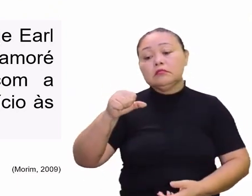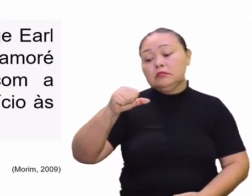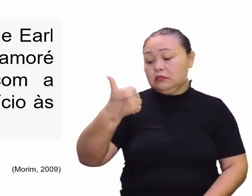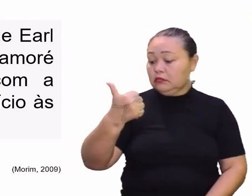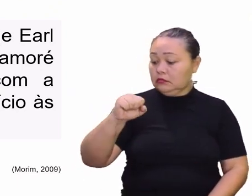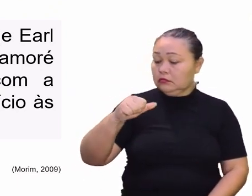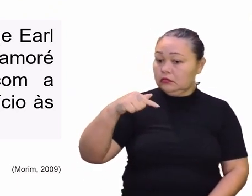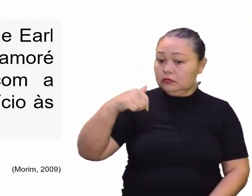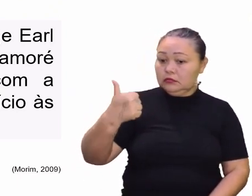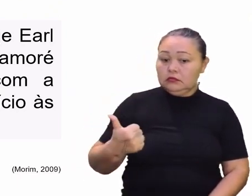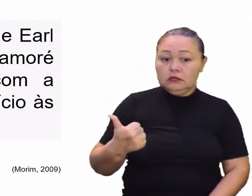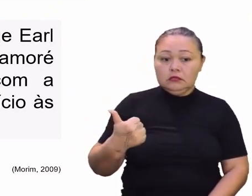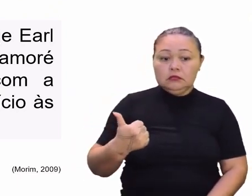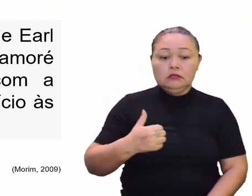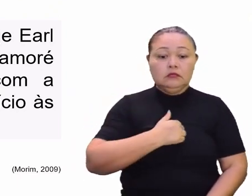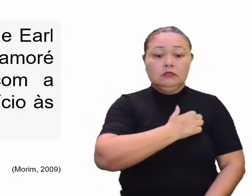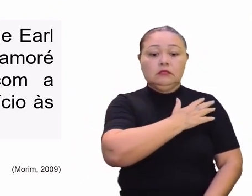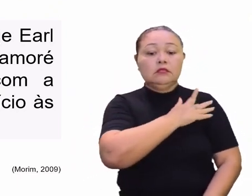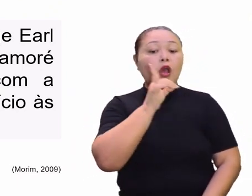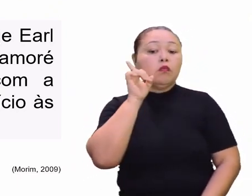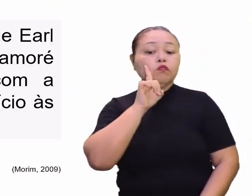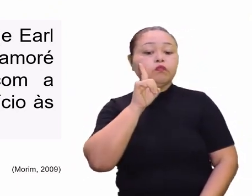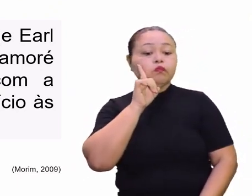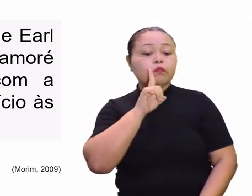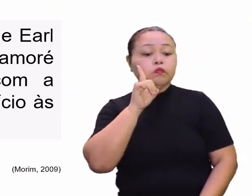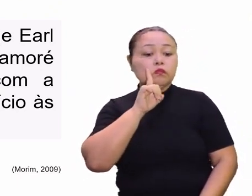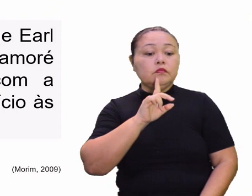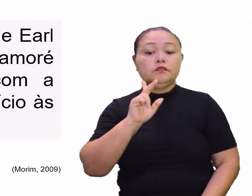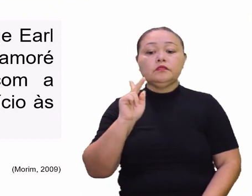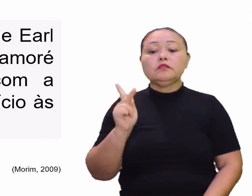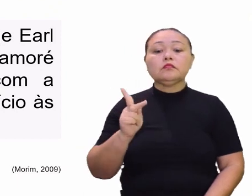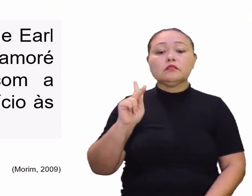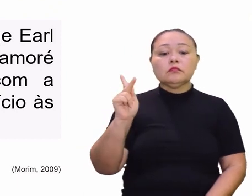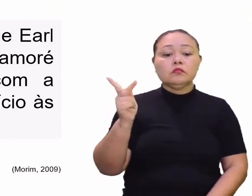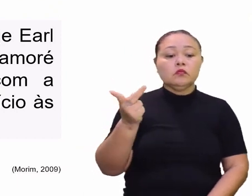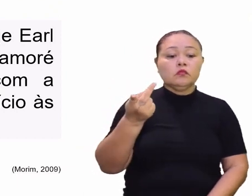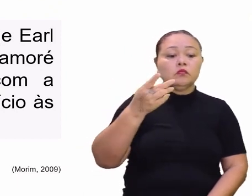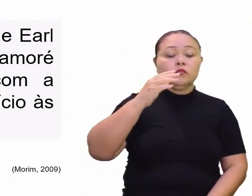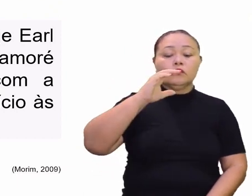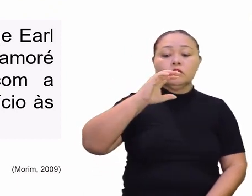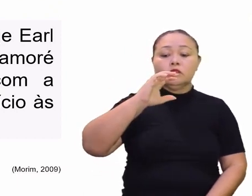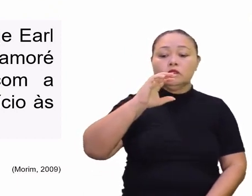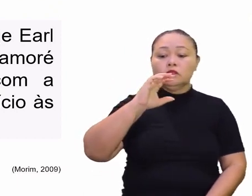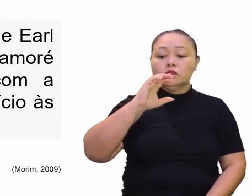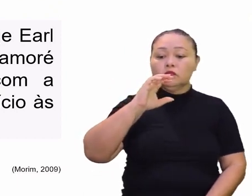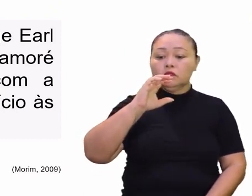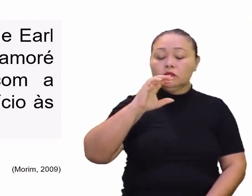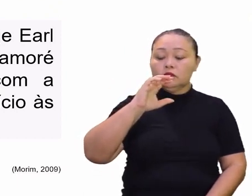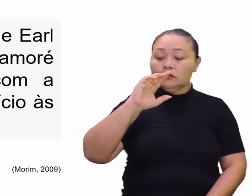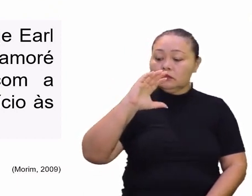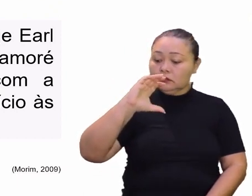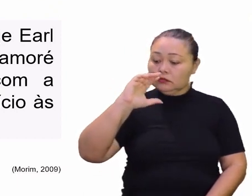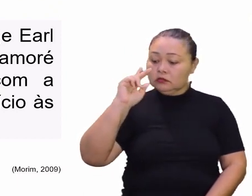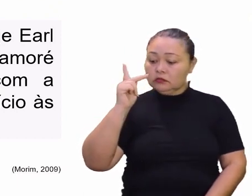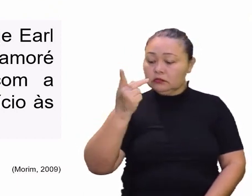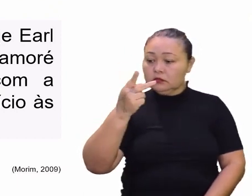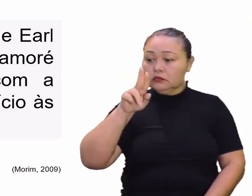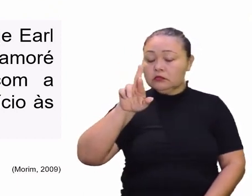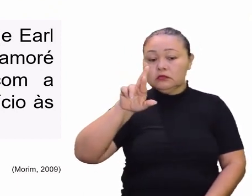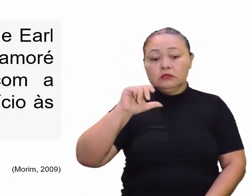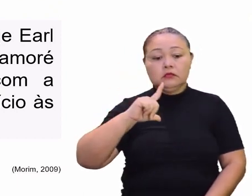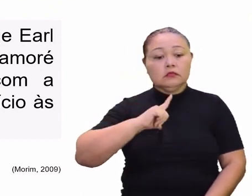1871, o coronel americano George Earl Church fundou a empresa Madeira